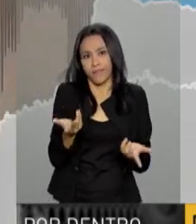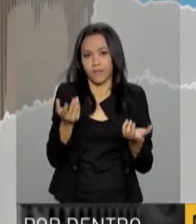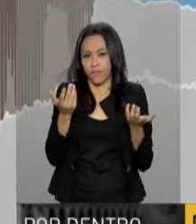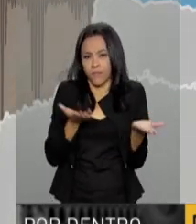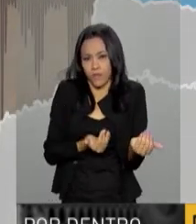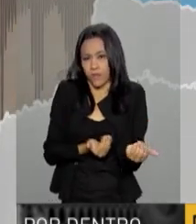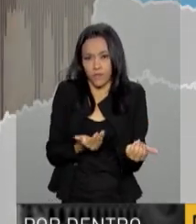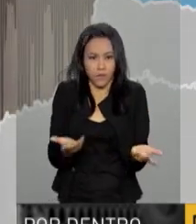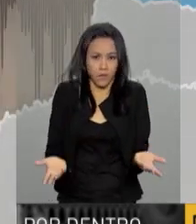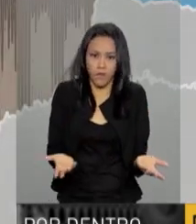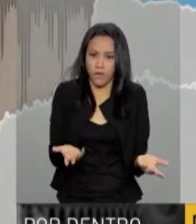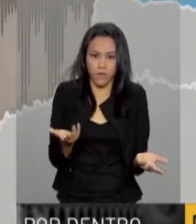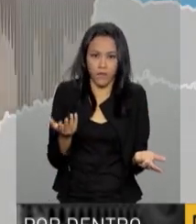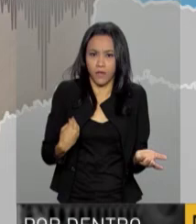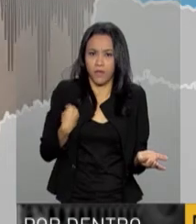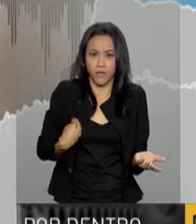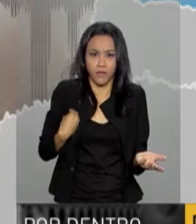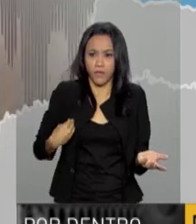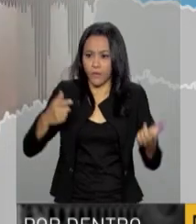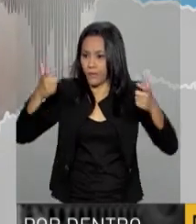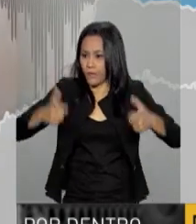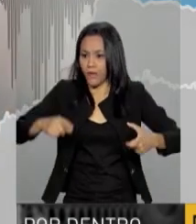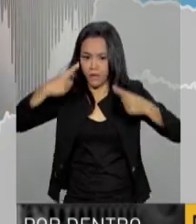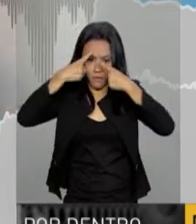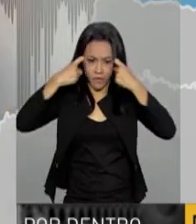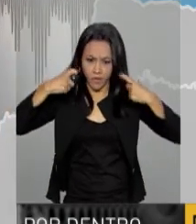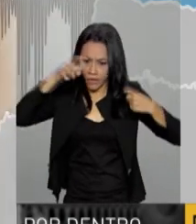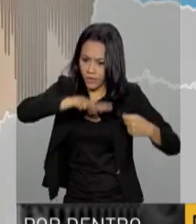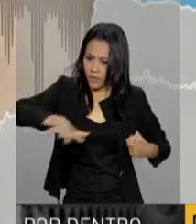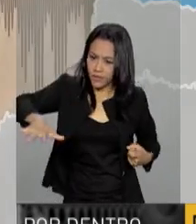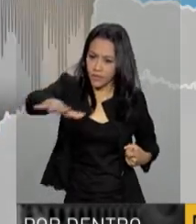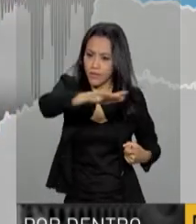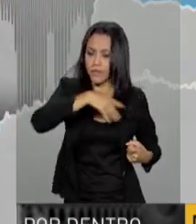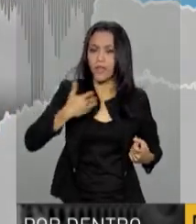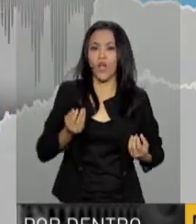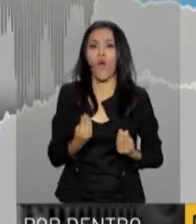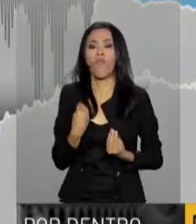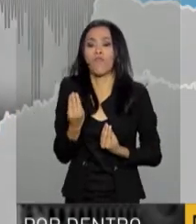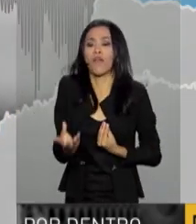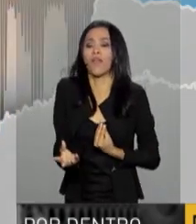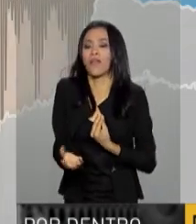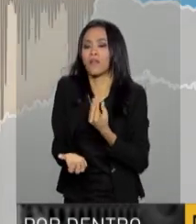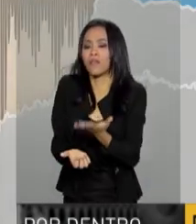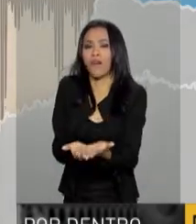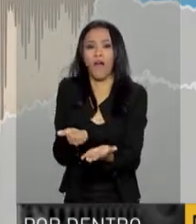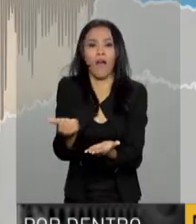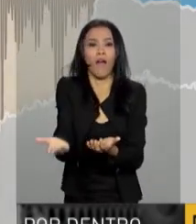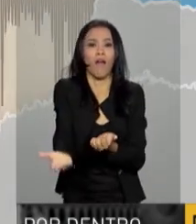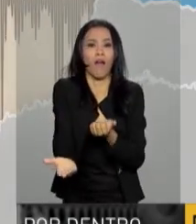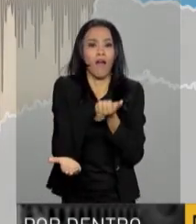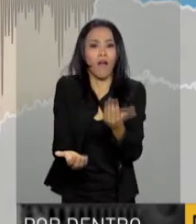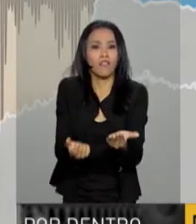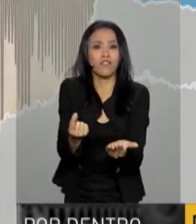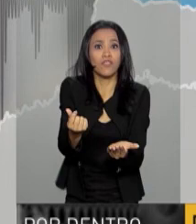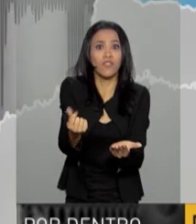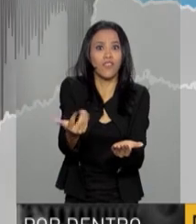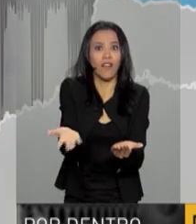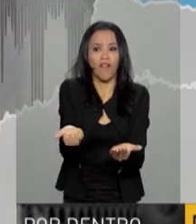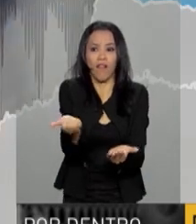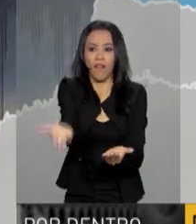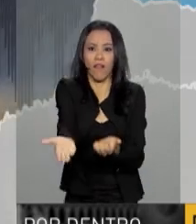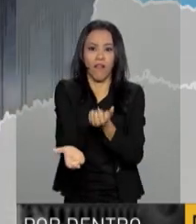numa área de violência que tem a lhe oferecendo pra ele é um dinheiro é grande a